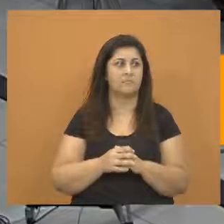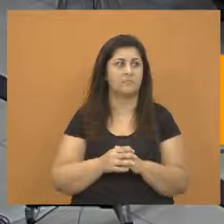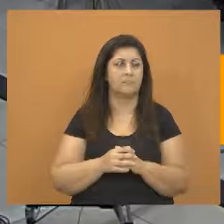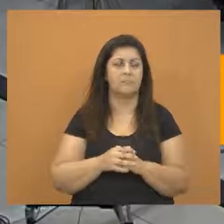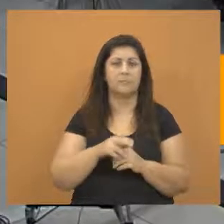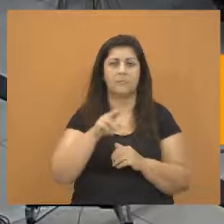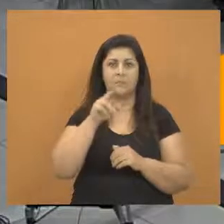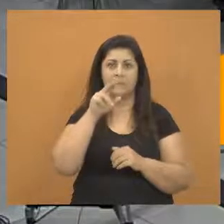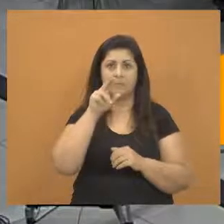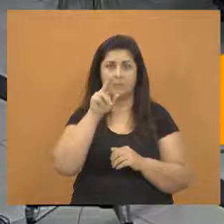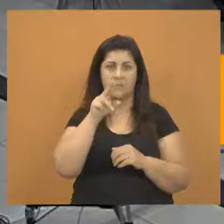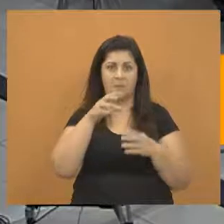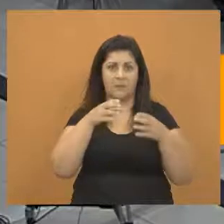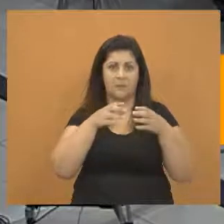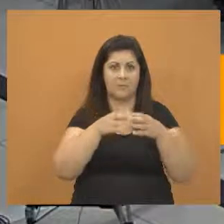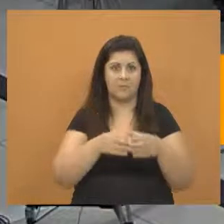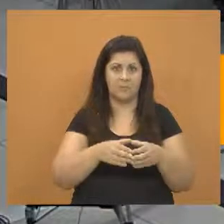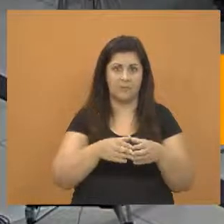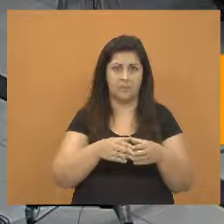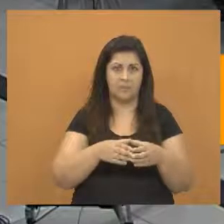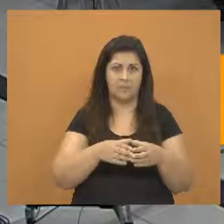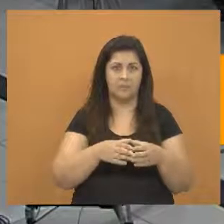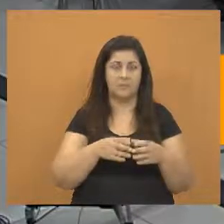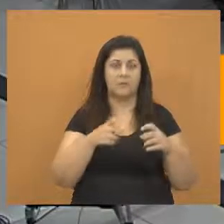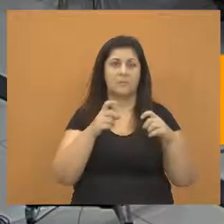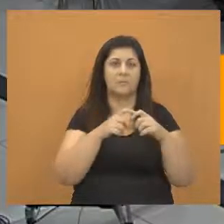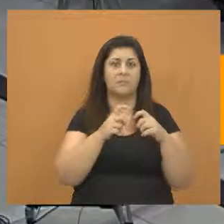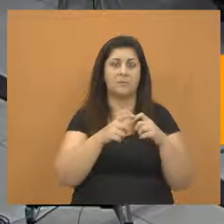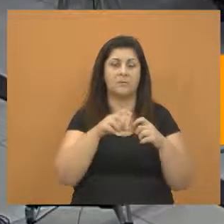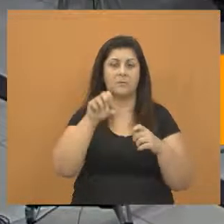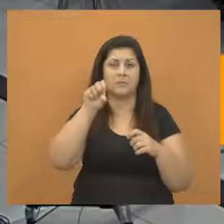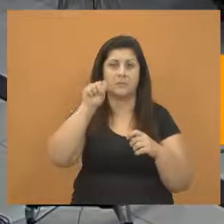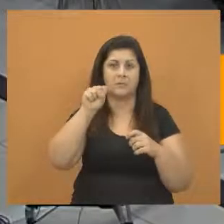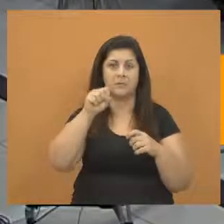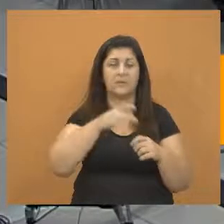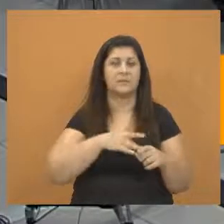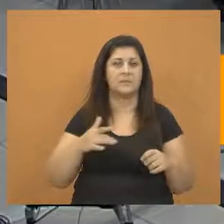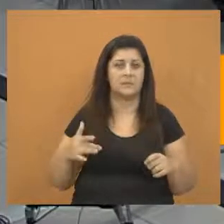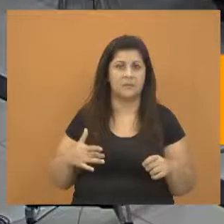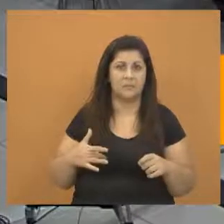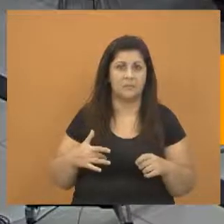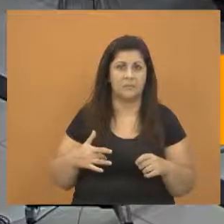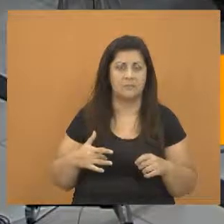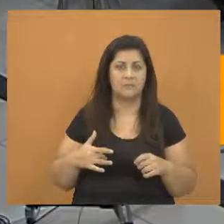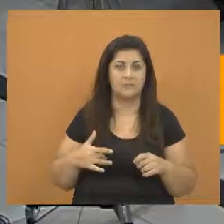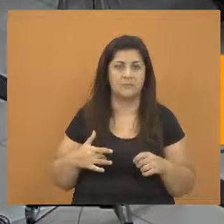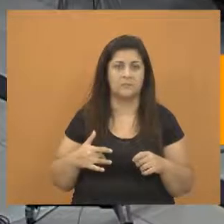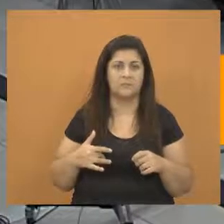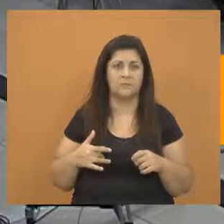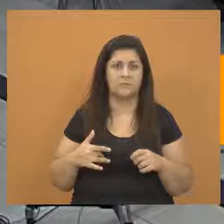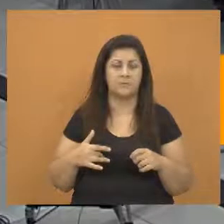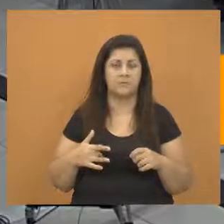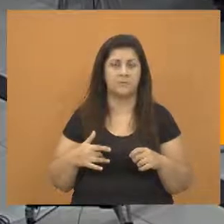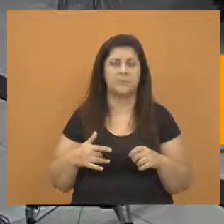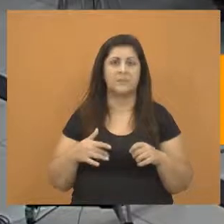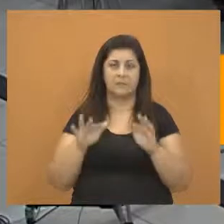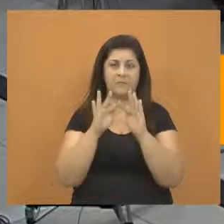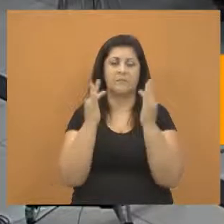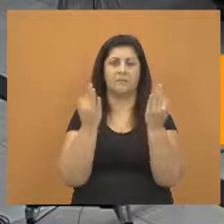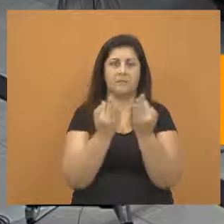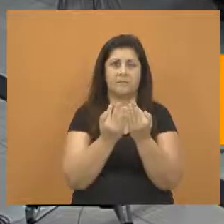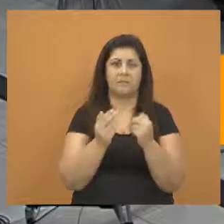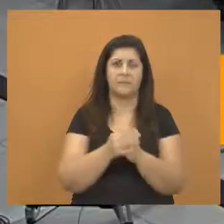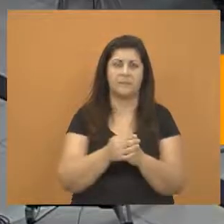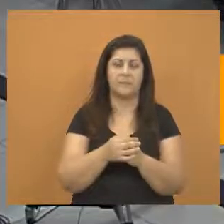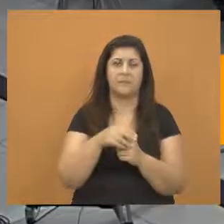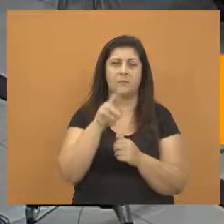unidade médica, saúde da família? Unidade de saúde médica... saúde da família. Unidade